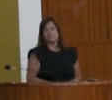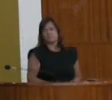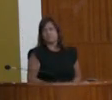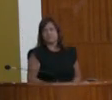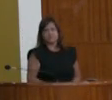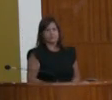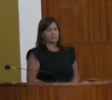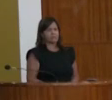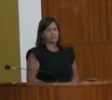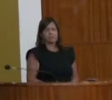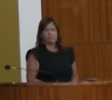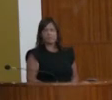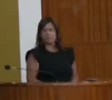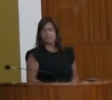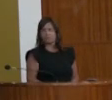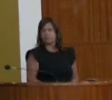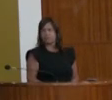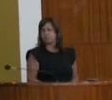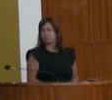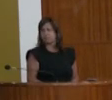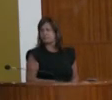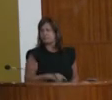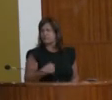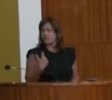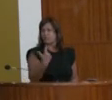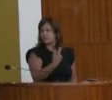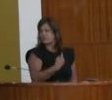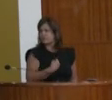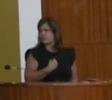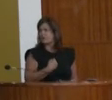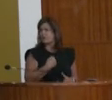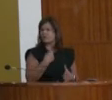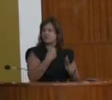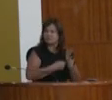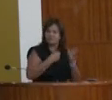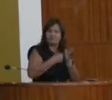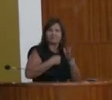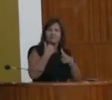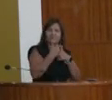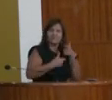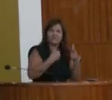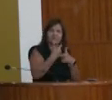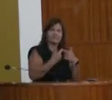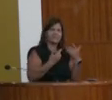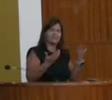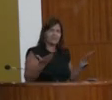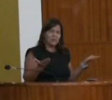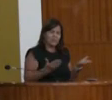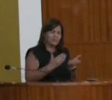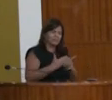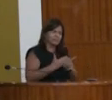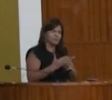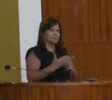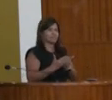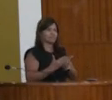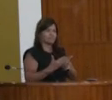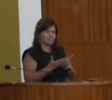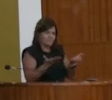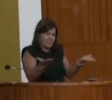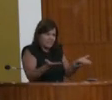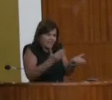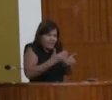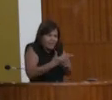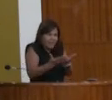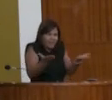Com certeza a gente precisa continuar trabalhando para avançar, e essa audiência pública realmente é para que isso aconteça, a gente